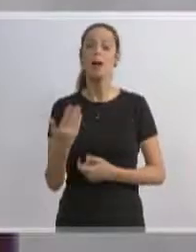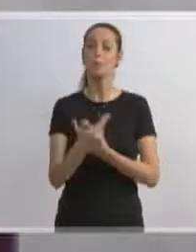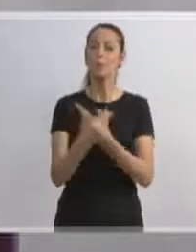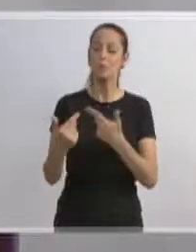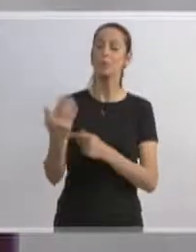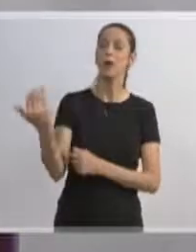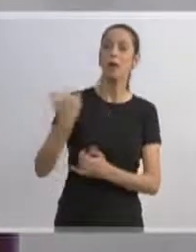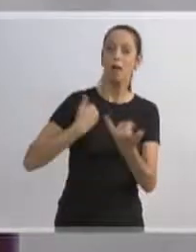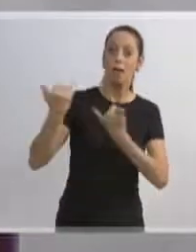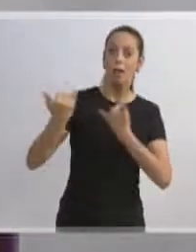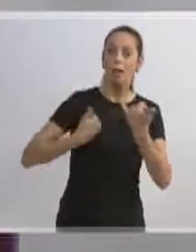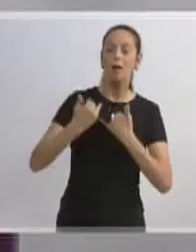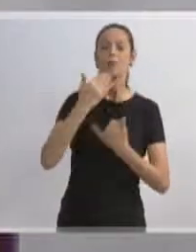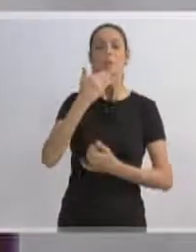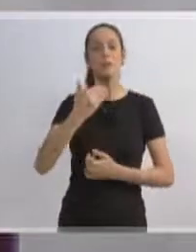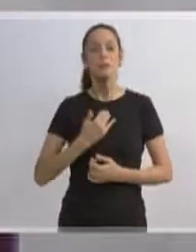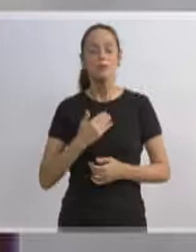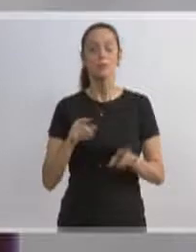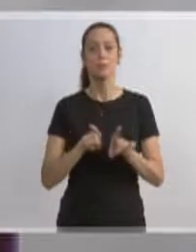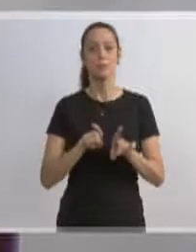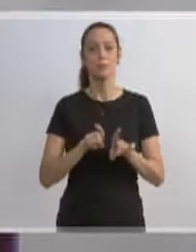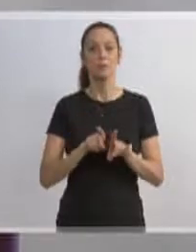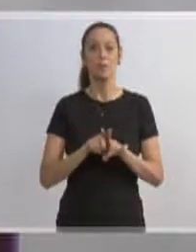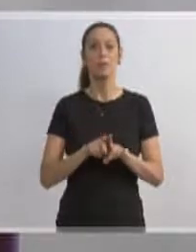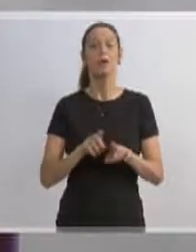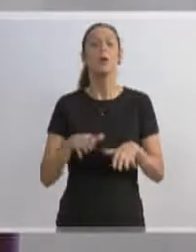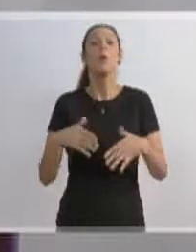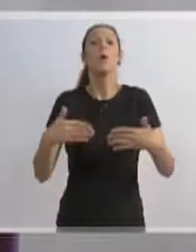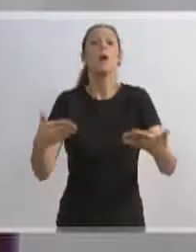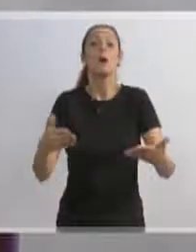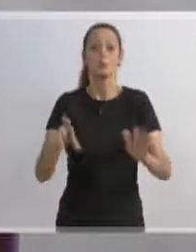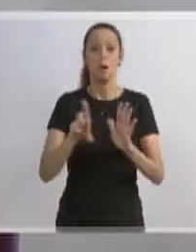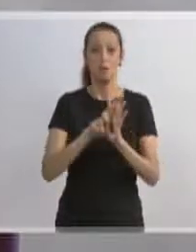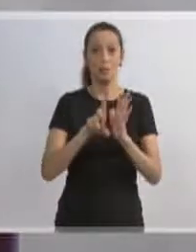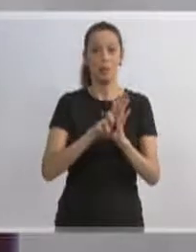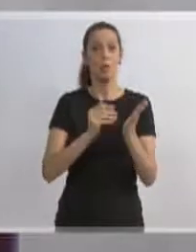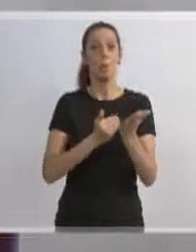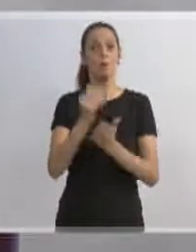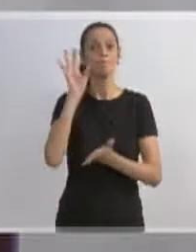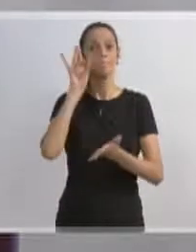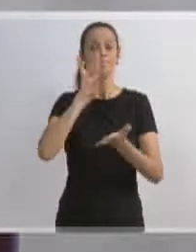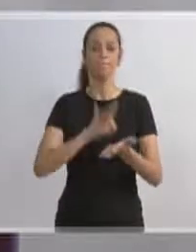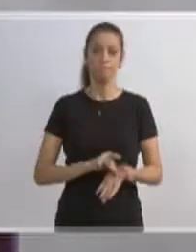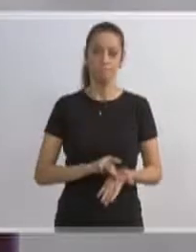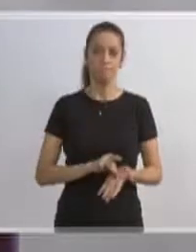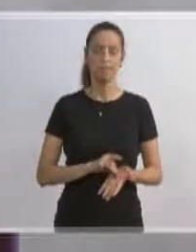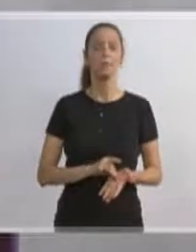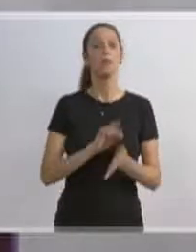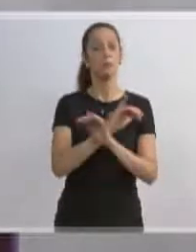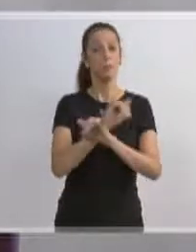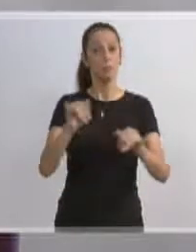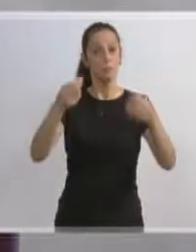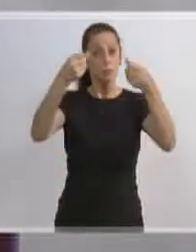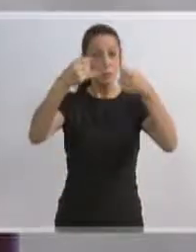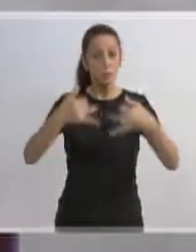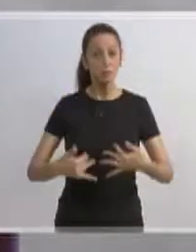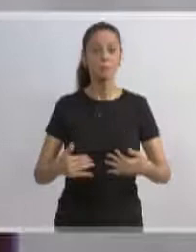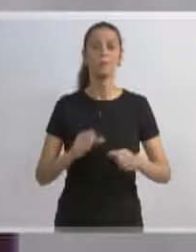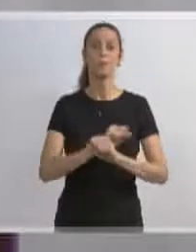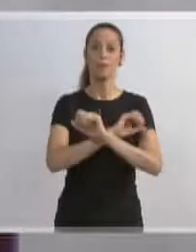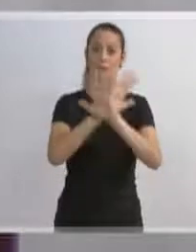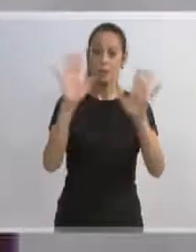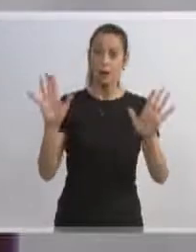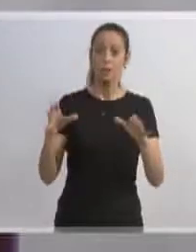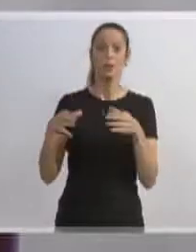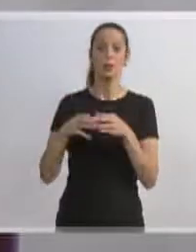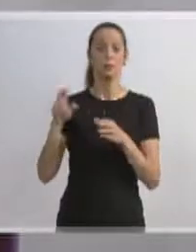nós pedindo e perguntando à população quando entra em vigor a questão da nossa legislação. E é bom a gente deixar claro que, depois que é passado por